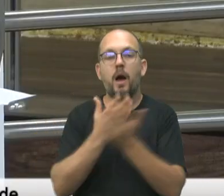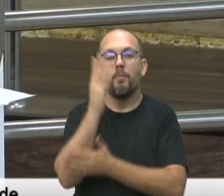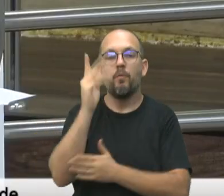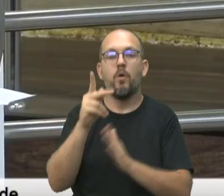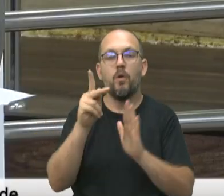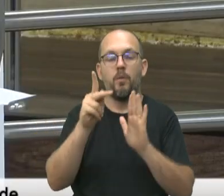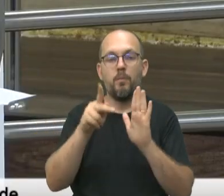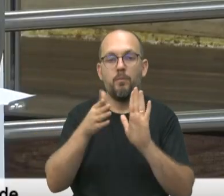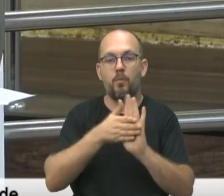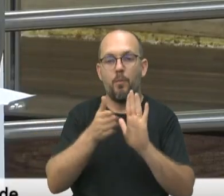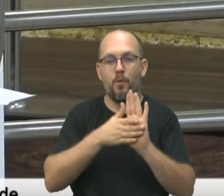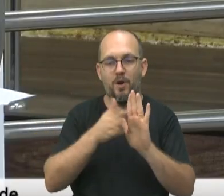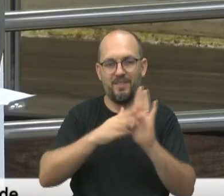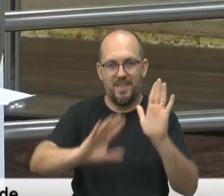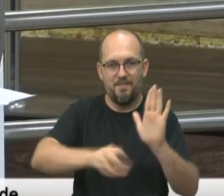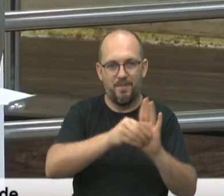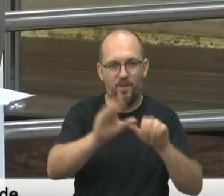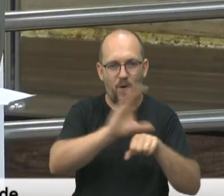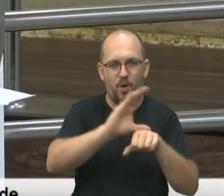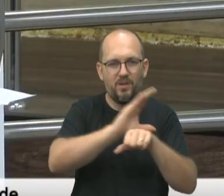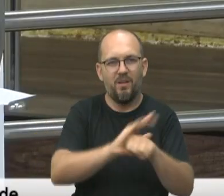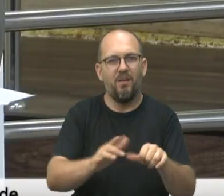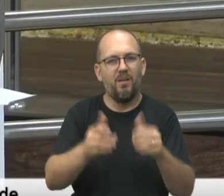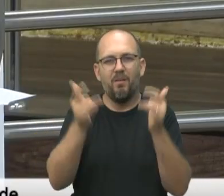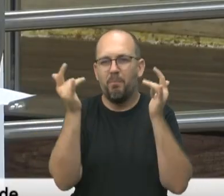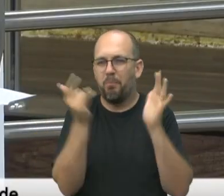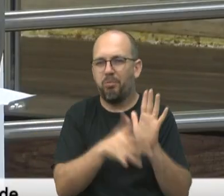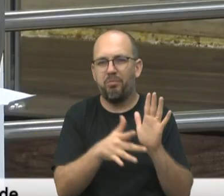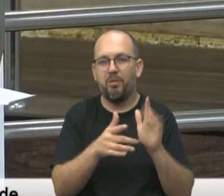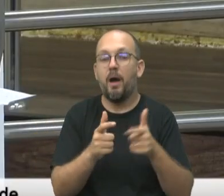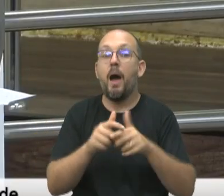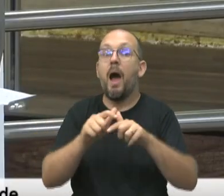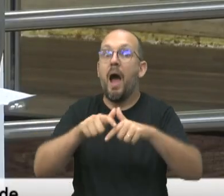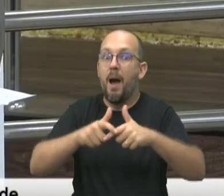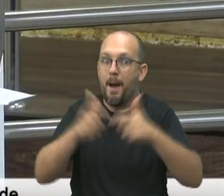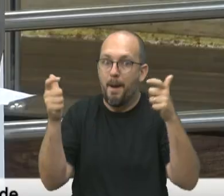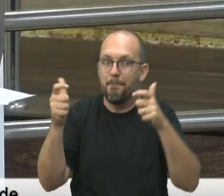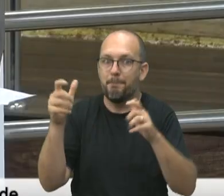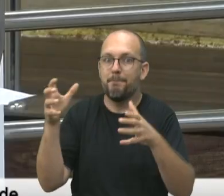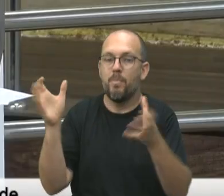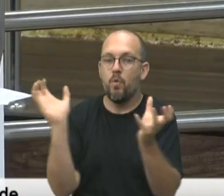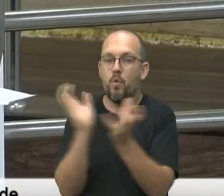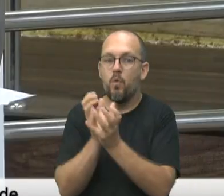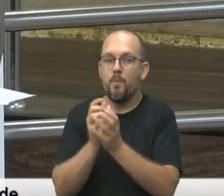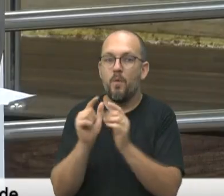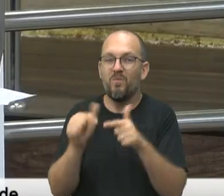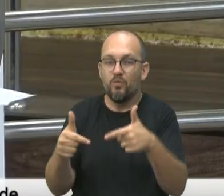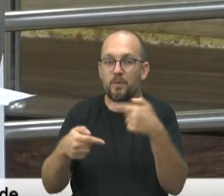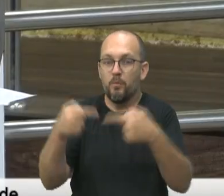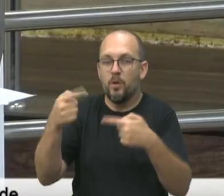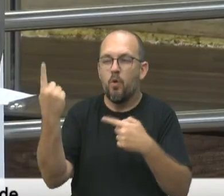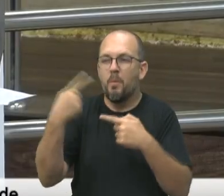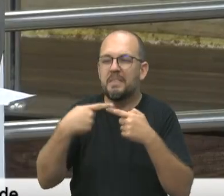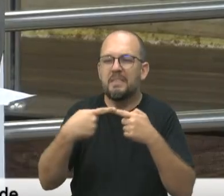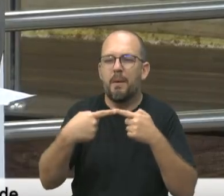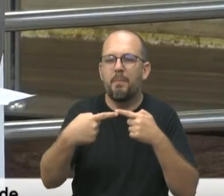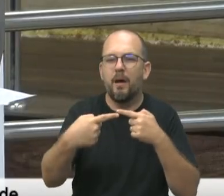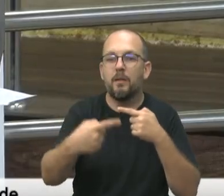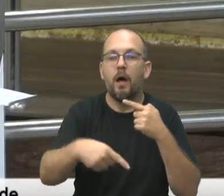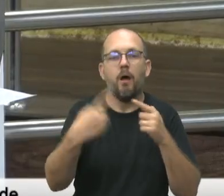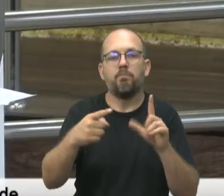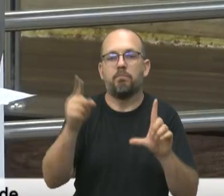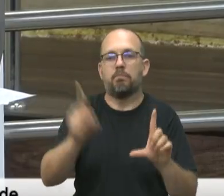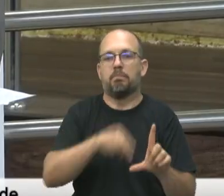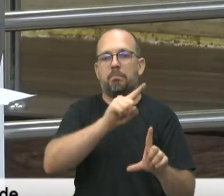Constituição infame, por ampla maioria das forças políticas lá, e que menos de uma semana depois ela foi rejeitada